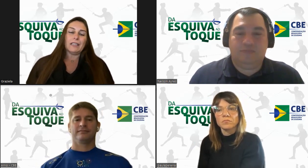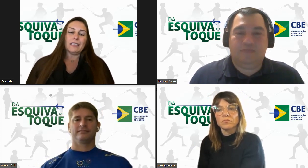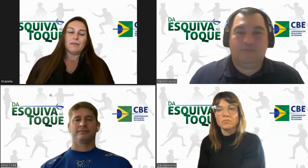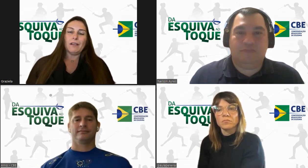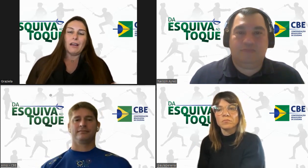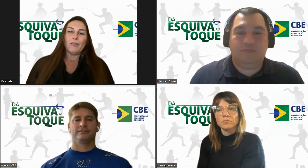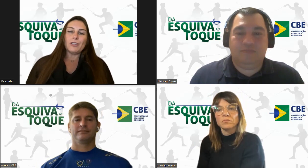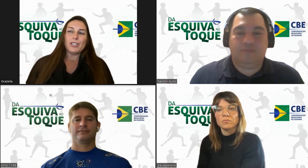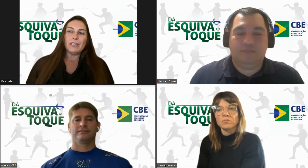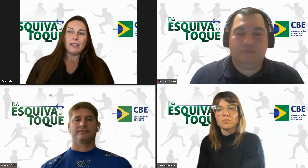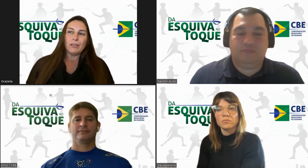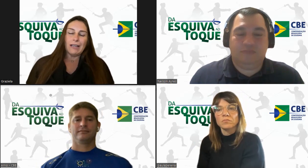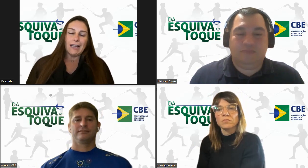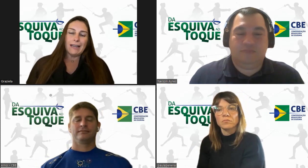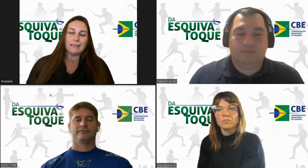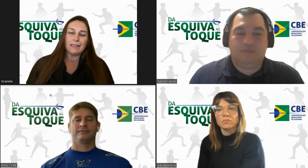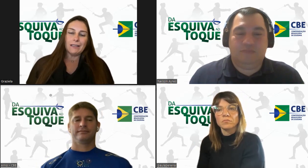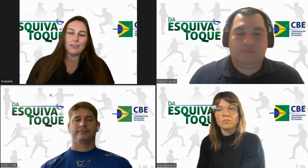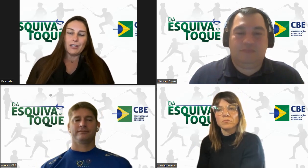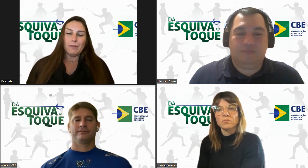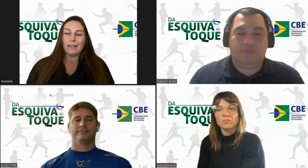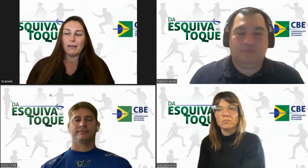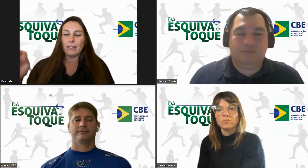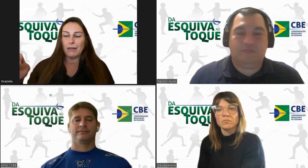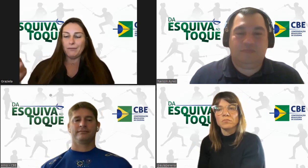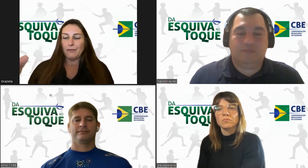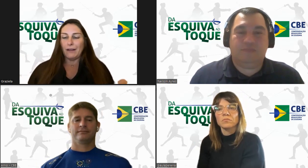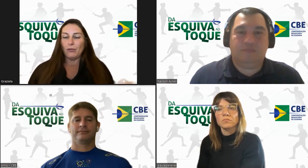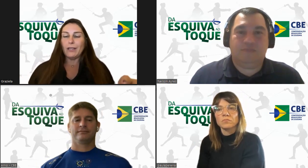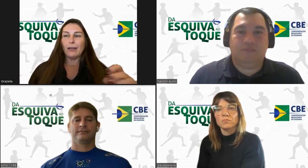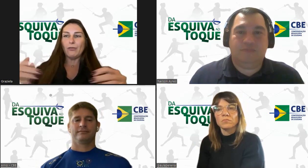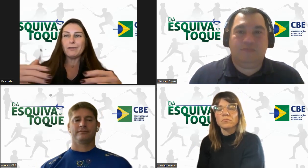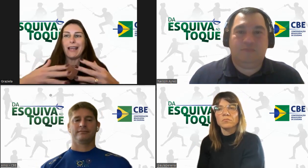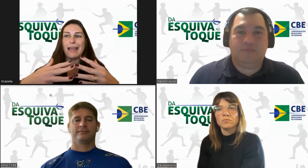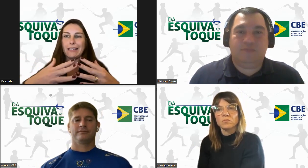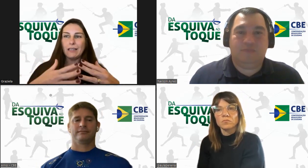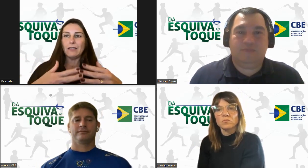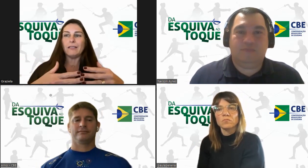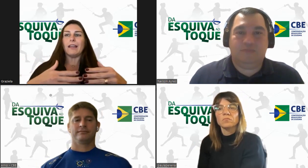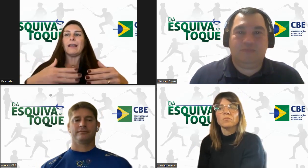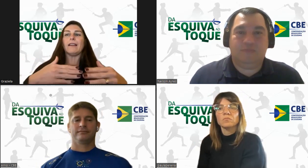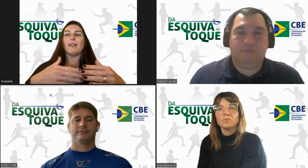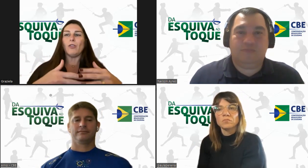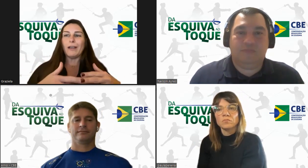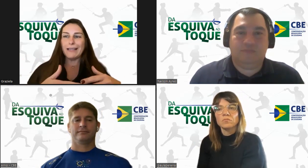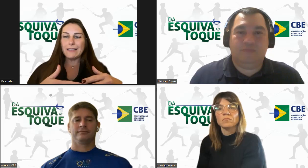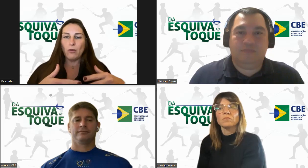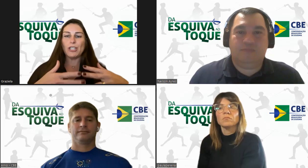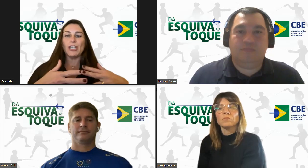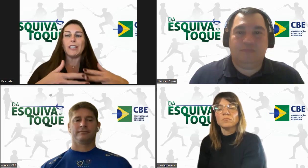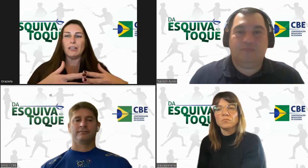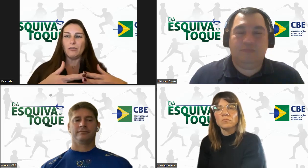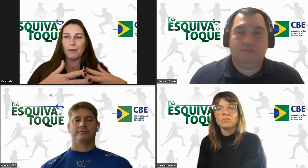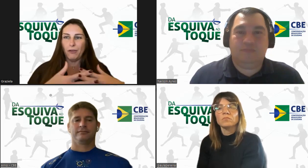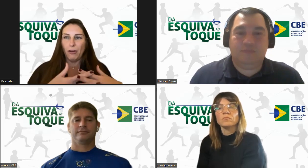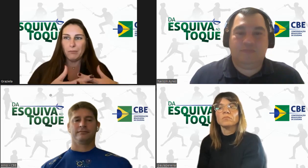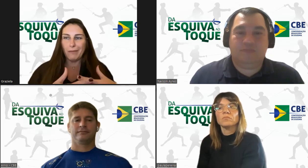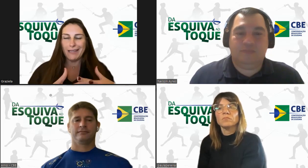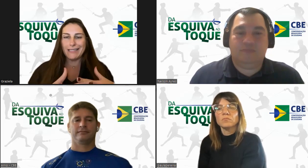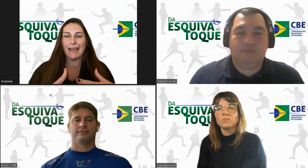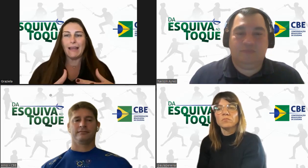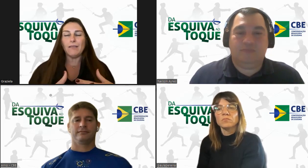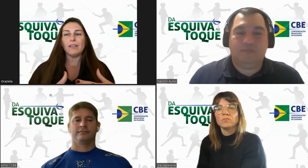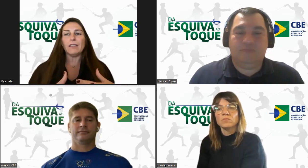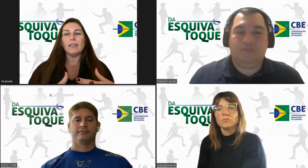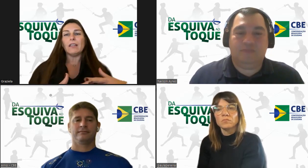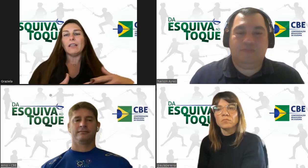então a rotina do Atleta eu acho que é bem legal que a Paula falou que ela consegue né Colocar essa rotina de uma forma